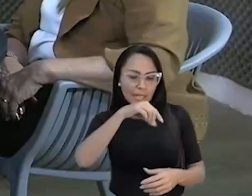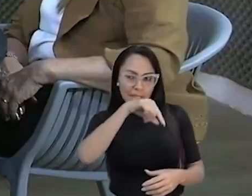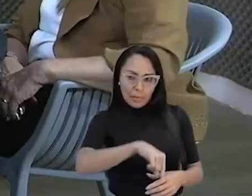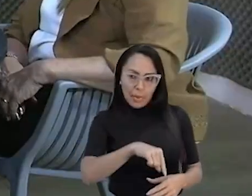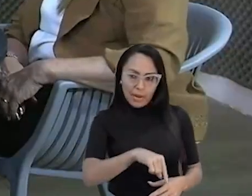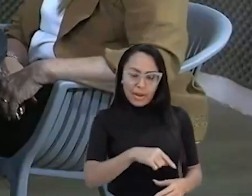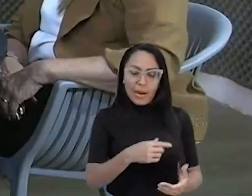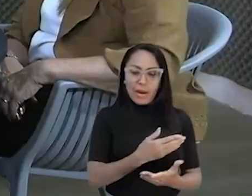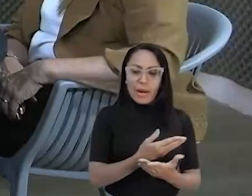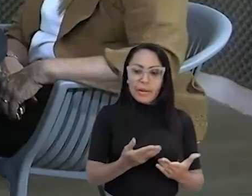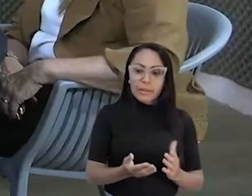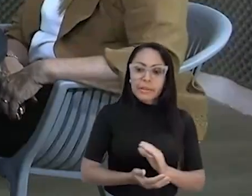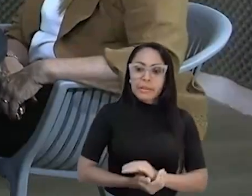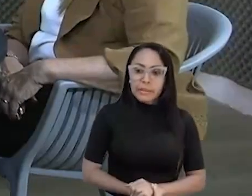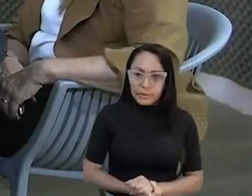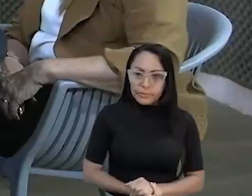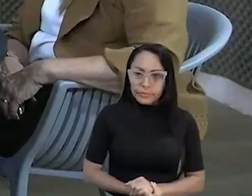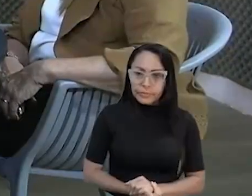esse